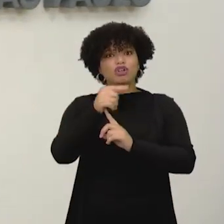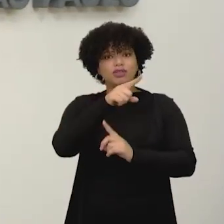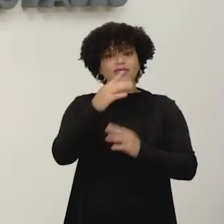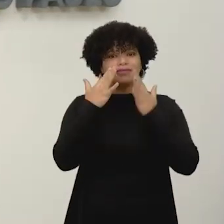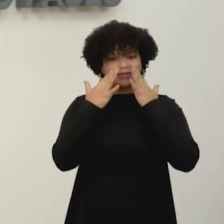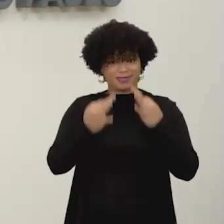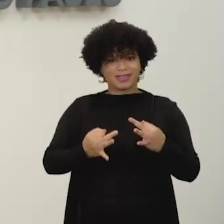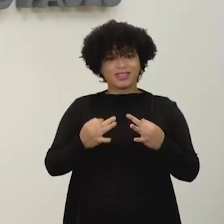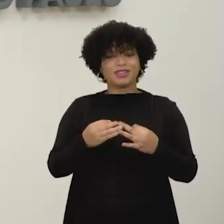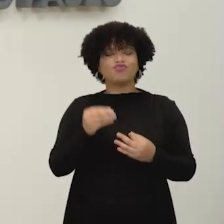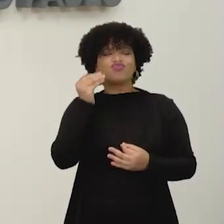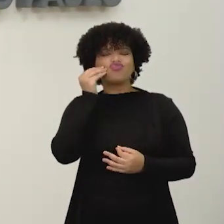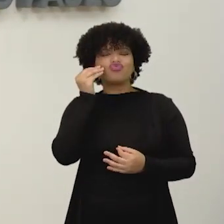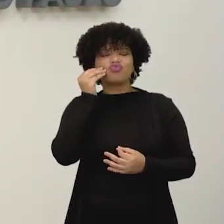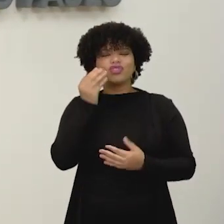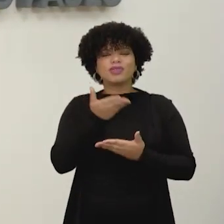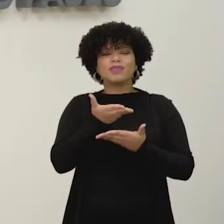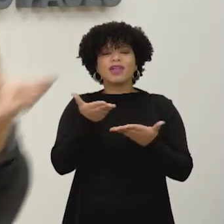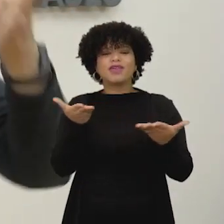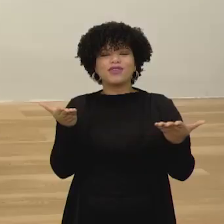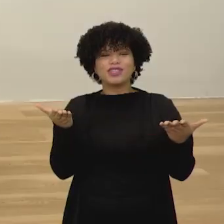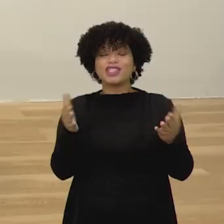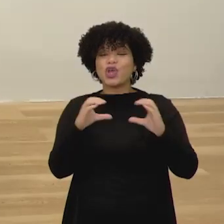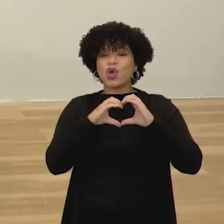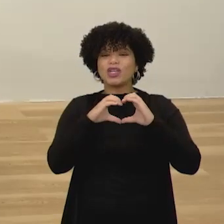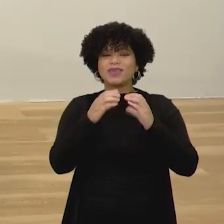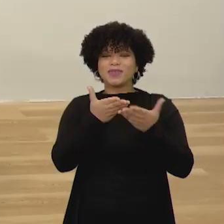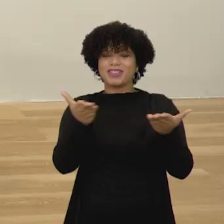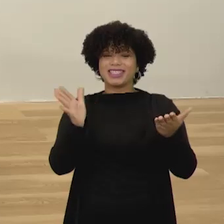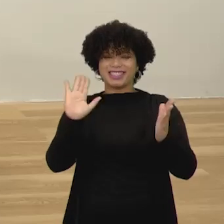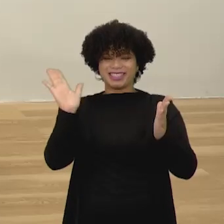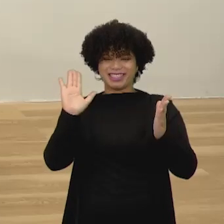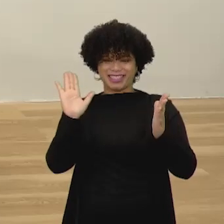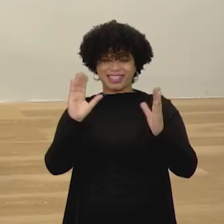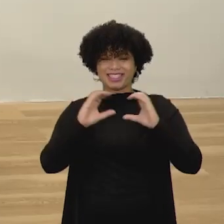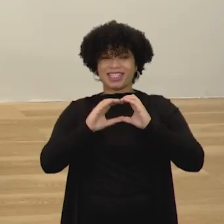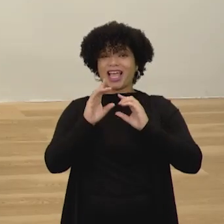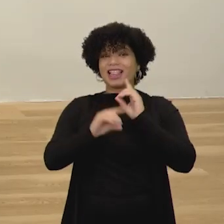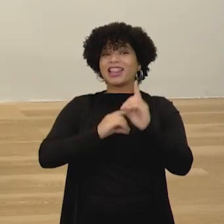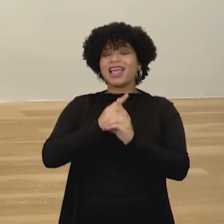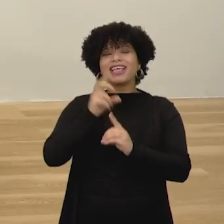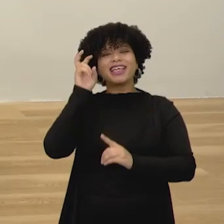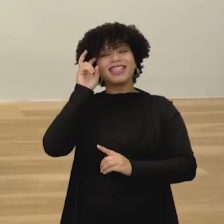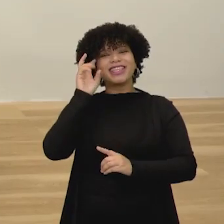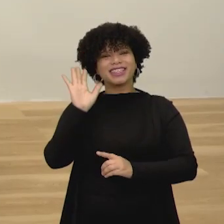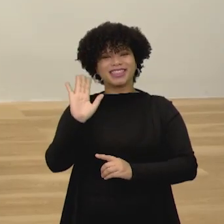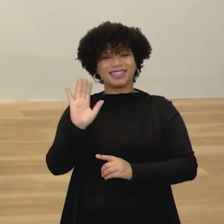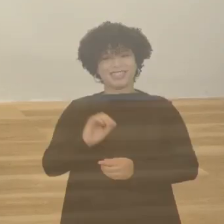também. Tem aula amanhã de tecnologia, coração pra vocês, ó. Até quinta.